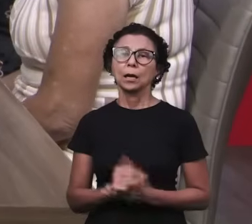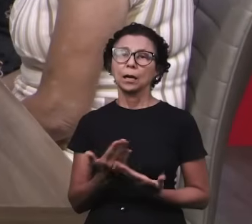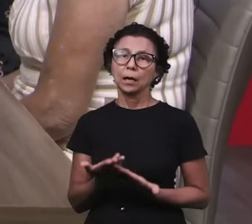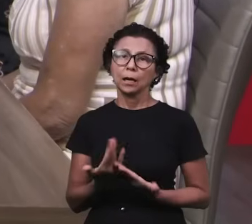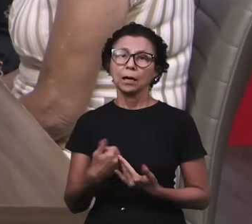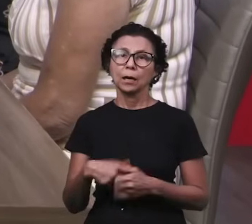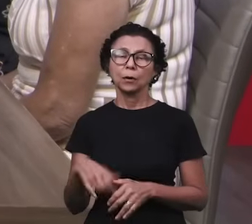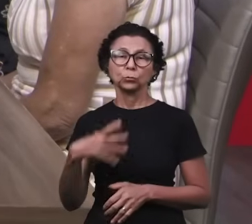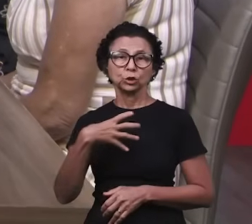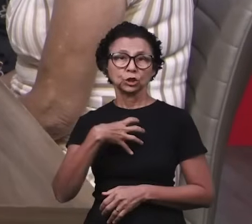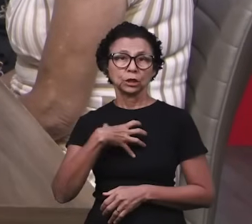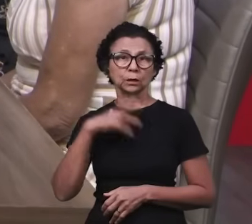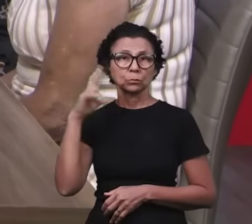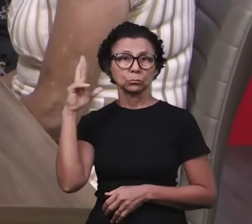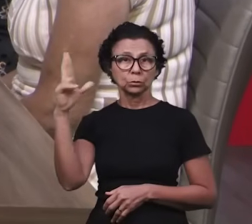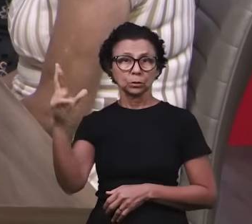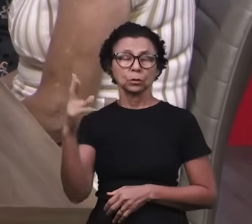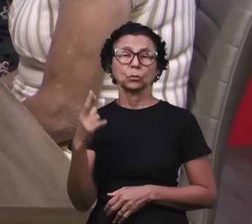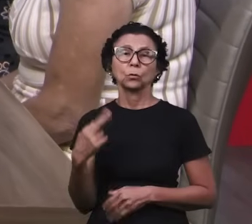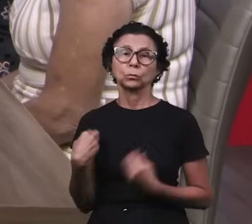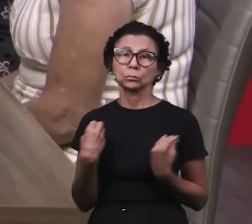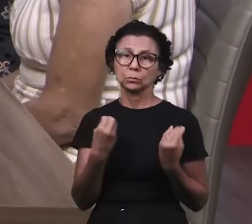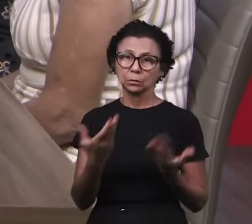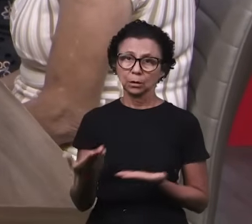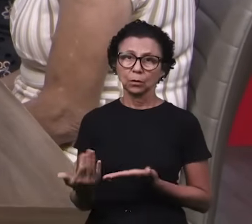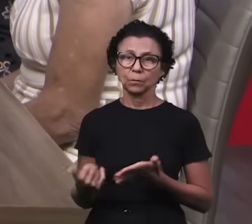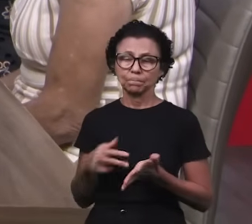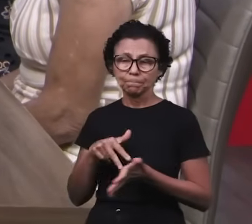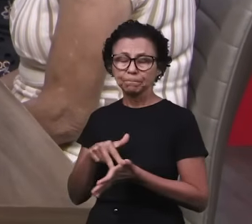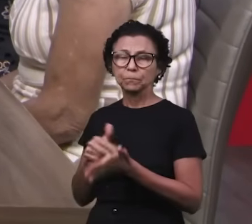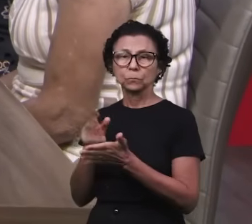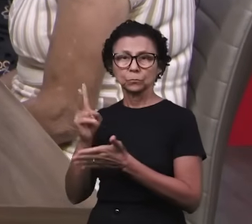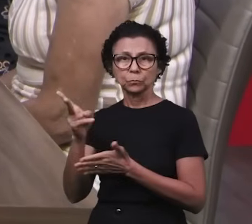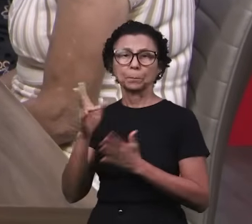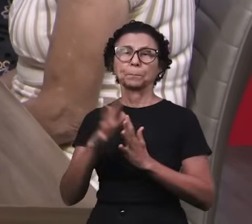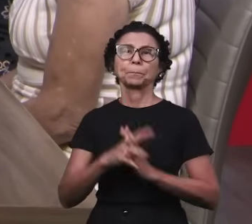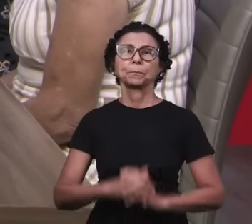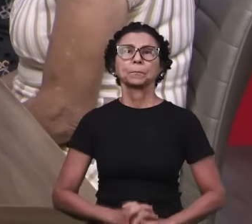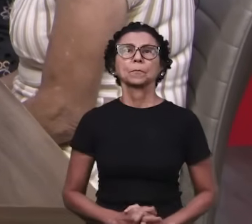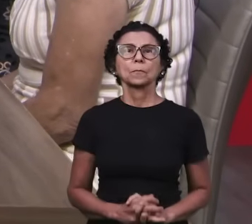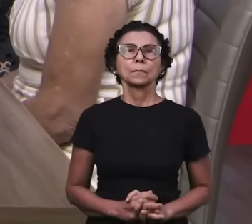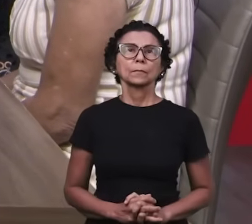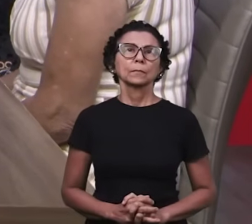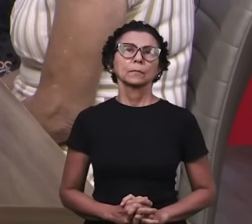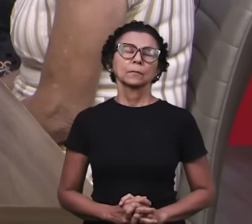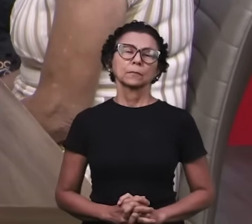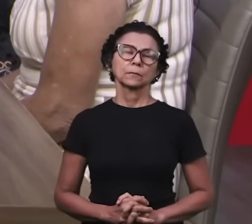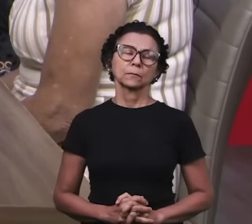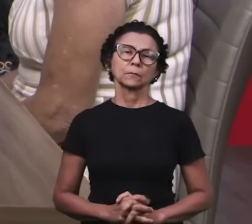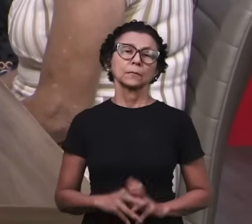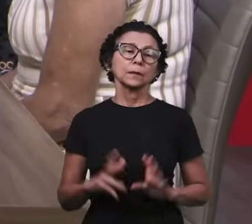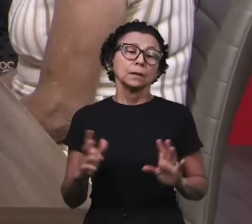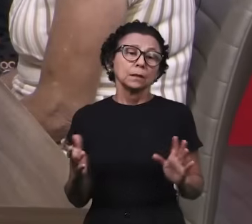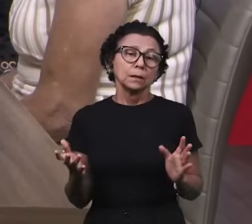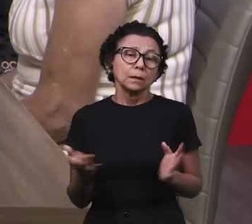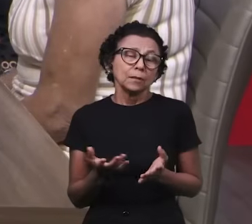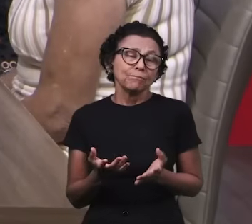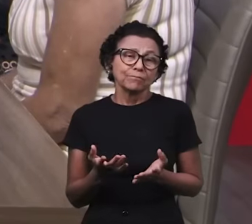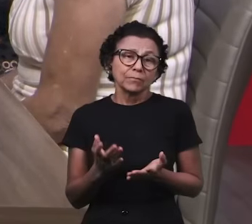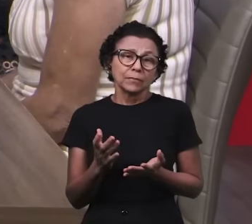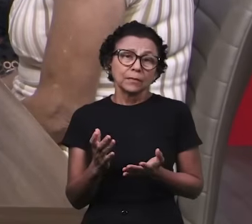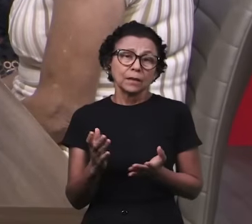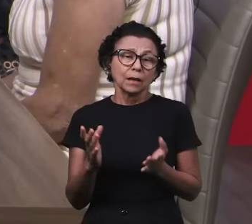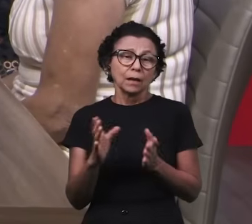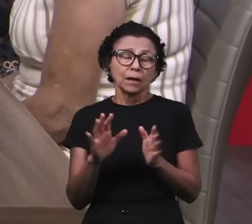isso, pastor? Exatamente. Então, nós queremos agora conversar para aquelas famílias, especialmente, que não fazem uso ainda